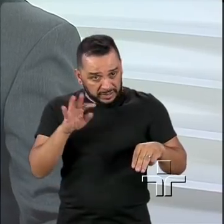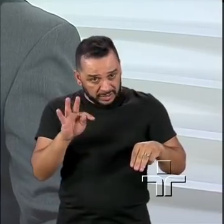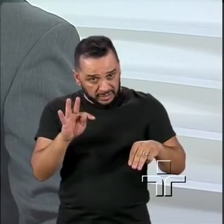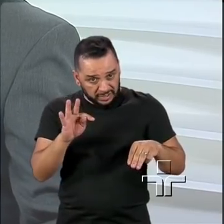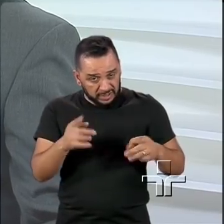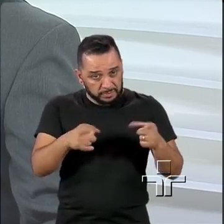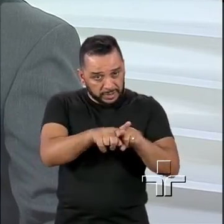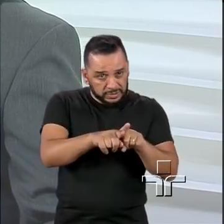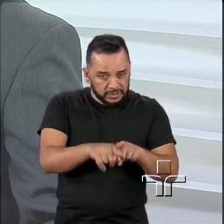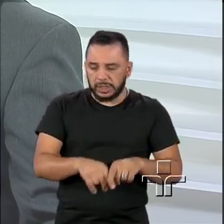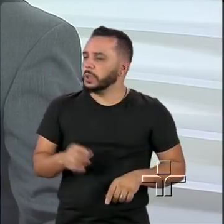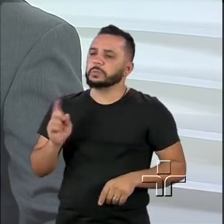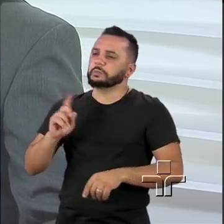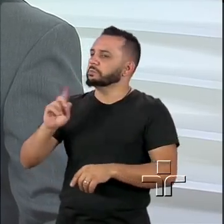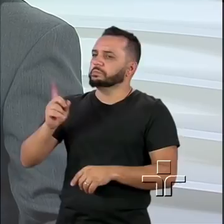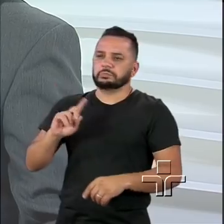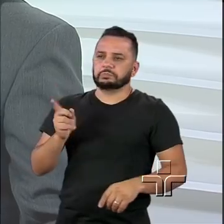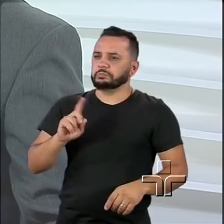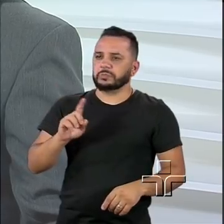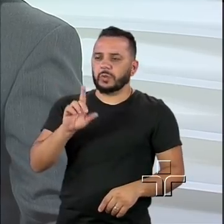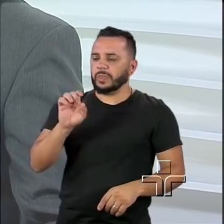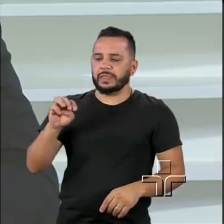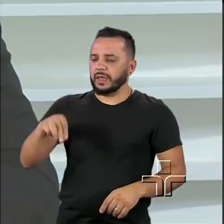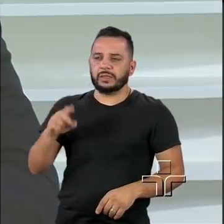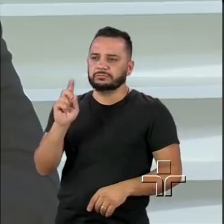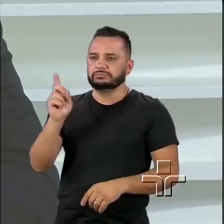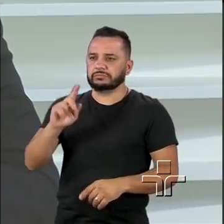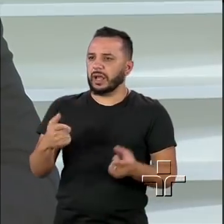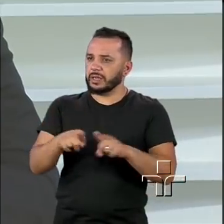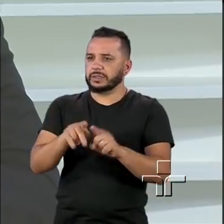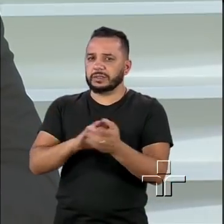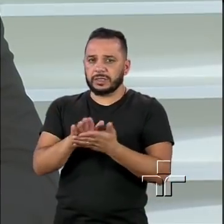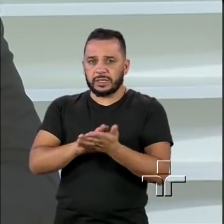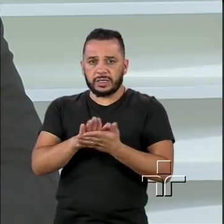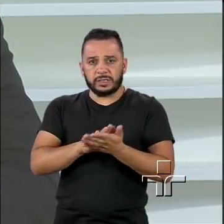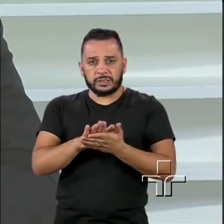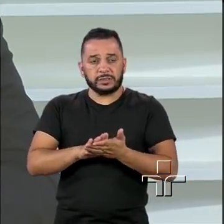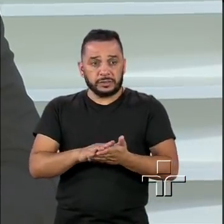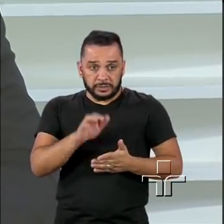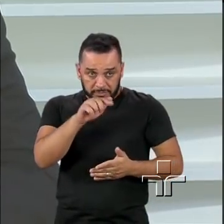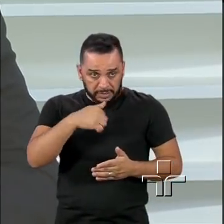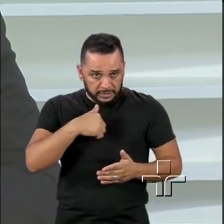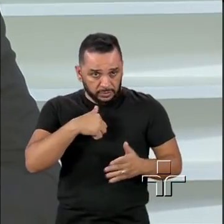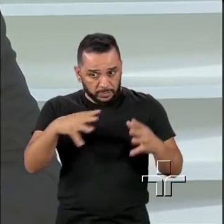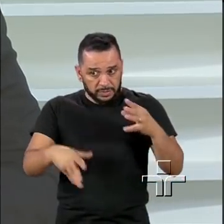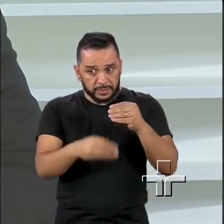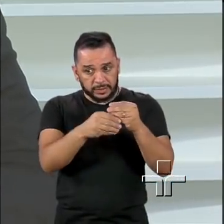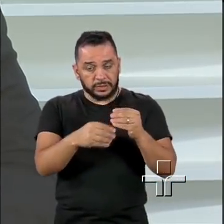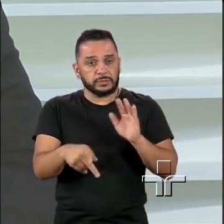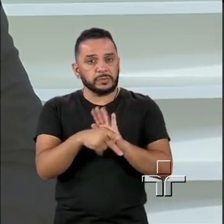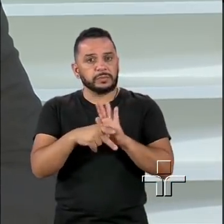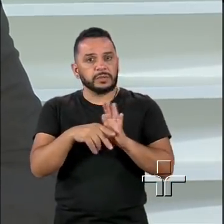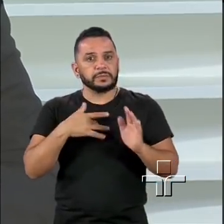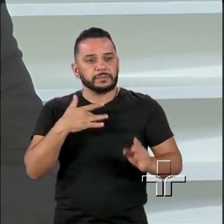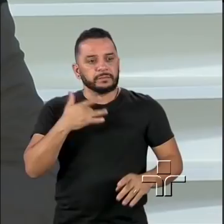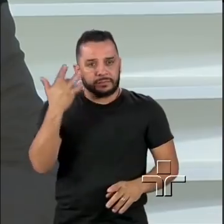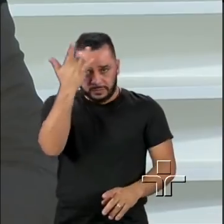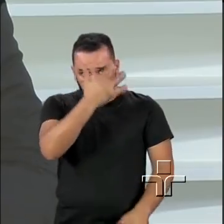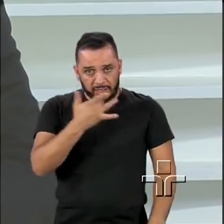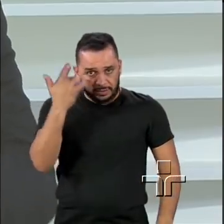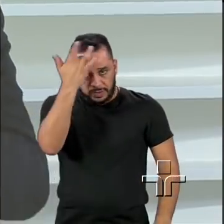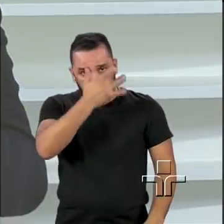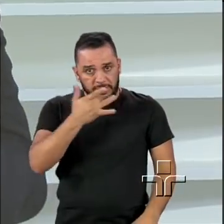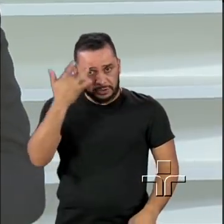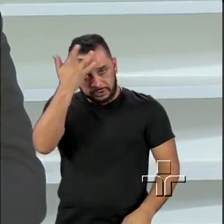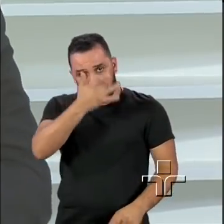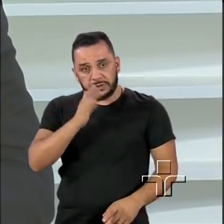forma alguma. Localmente nem nacionalmente? De forma alguma. Agora, complementando aqui, o ex-prefeito Fernando Haddad, ele assumiu o posto de advogado do